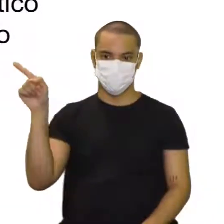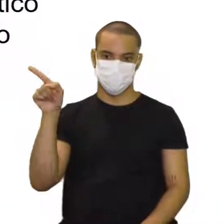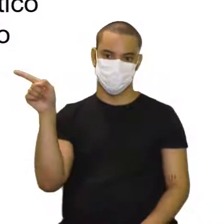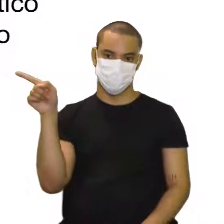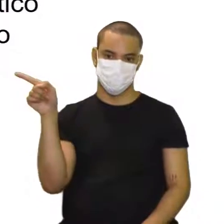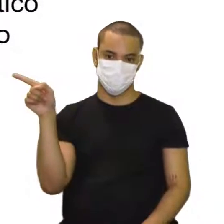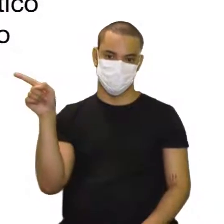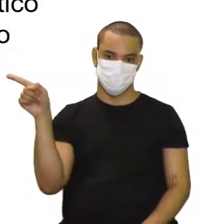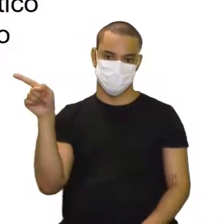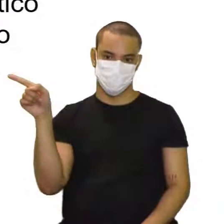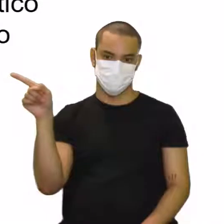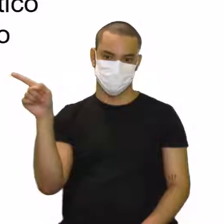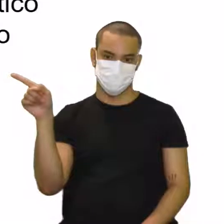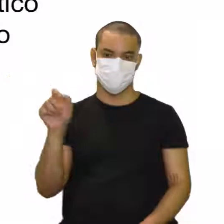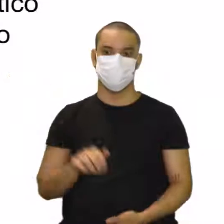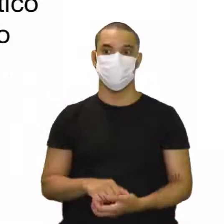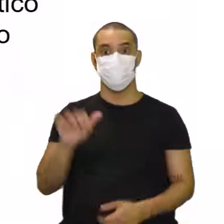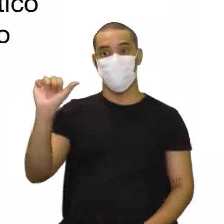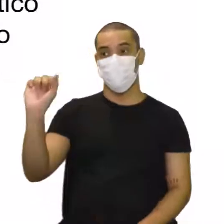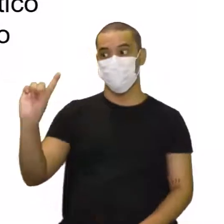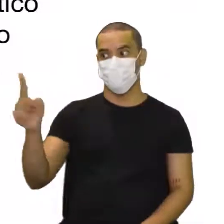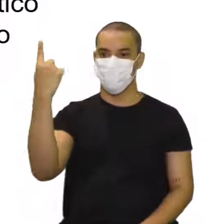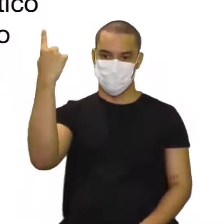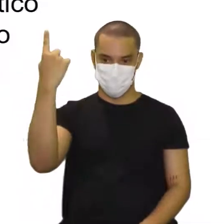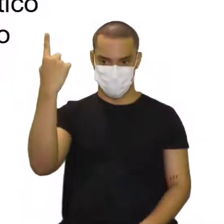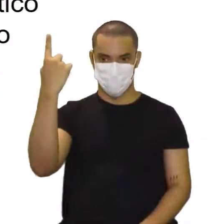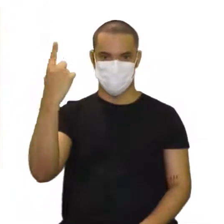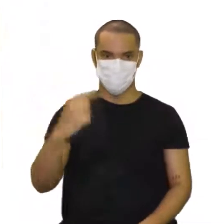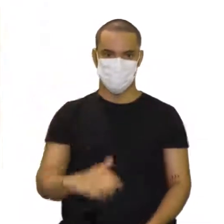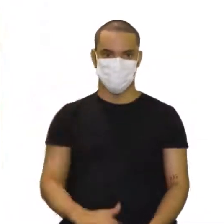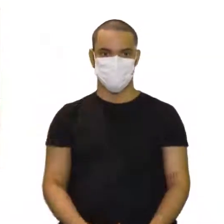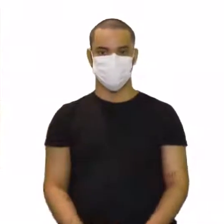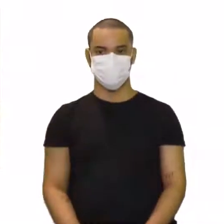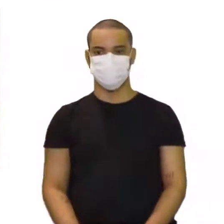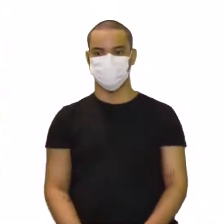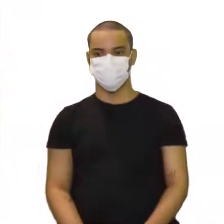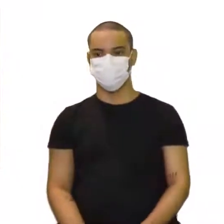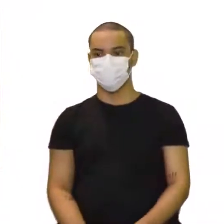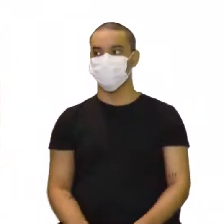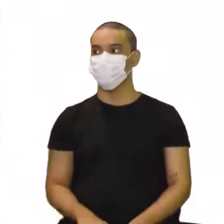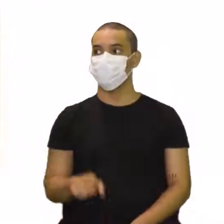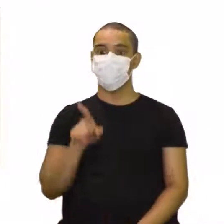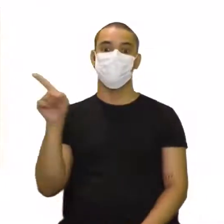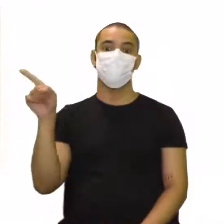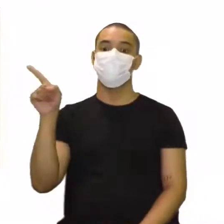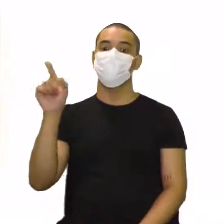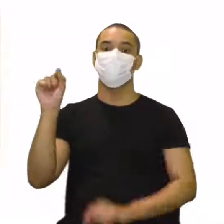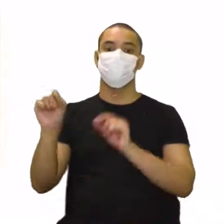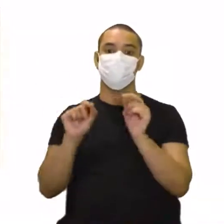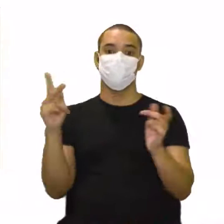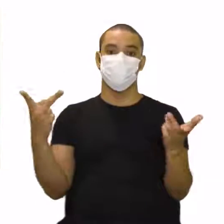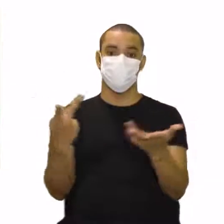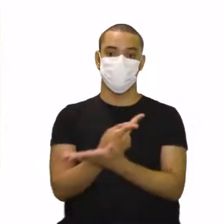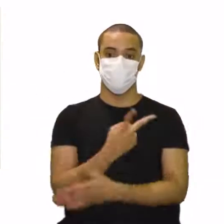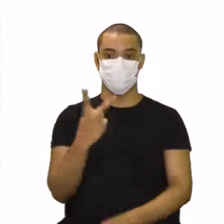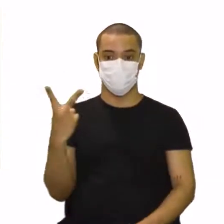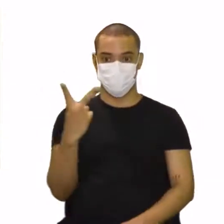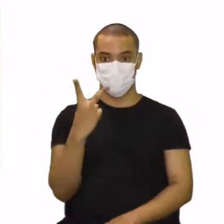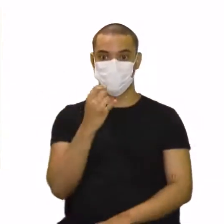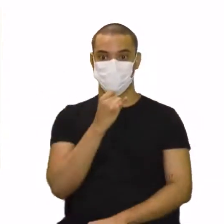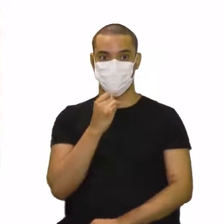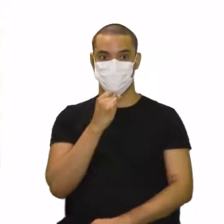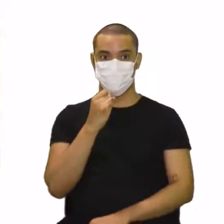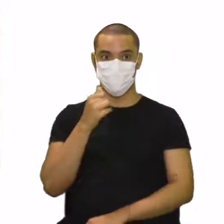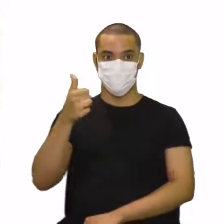Birkeland. Então, ele foi o primeiro aí. Olha aí o que acontece. Os dois